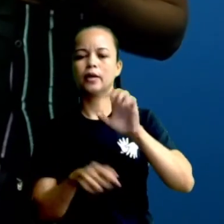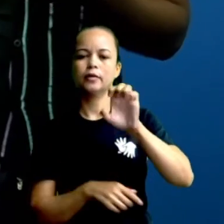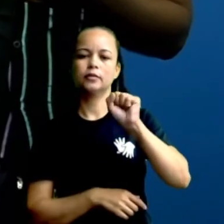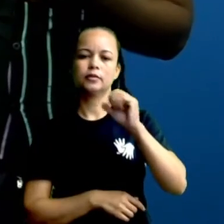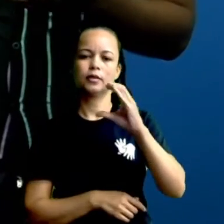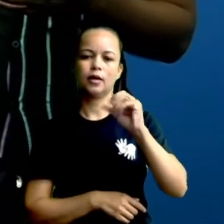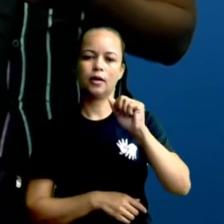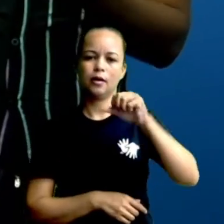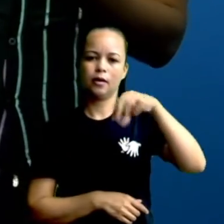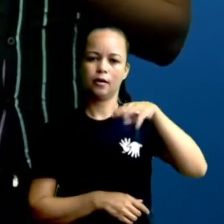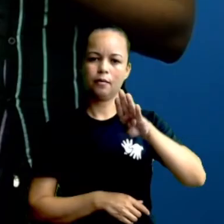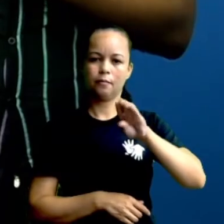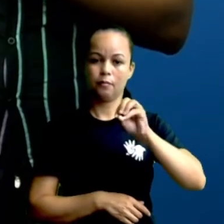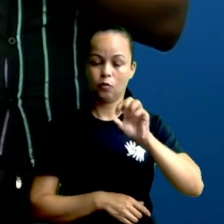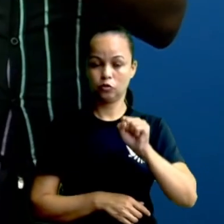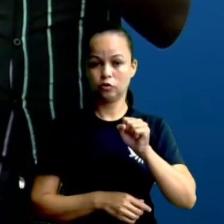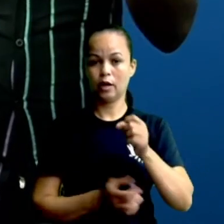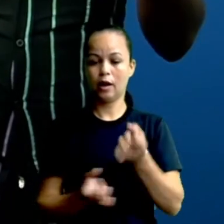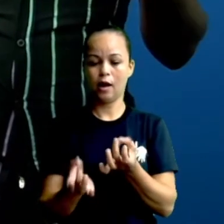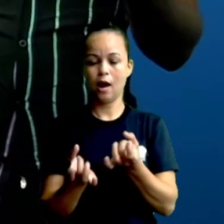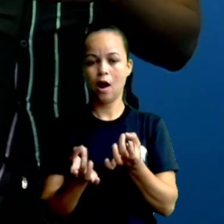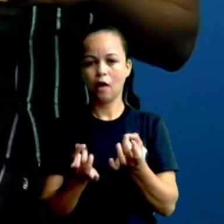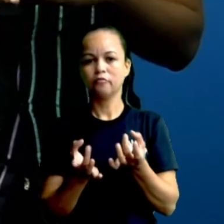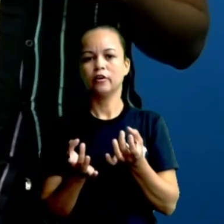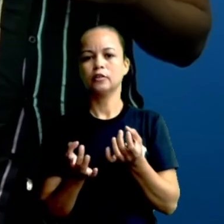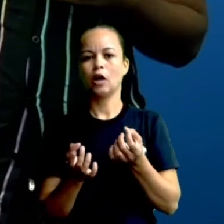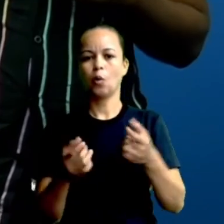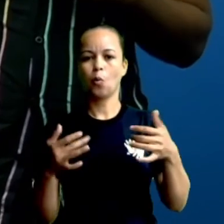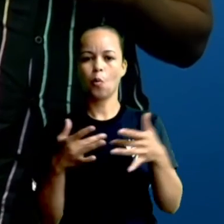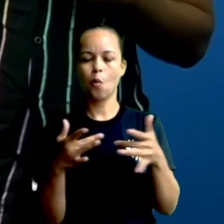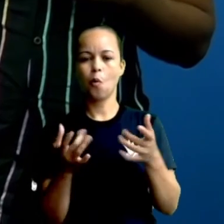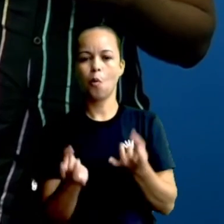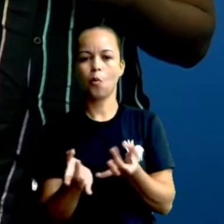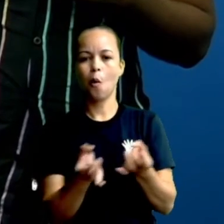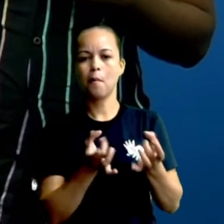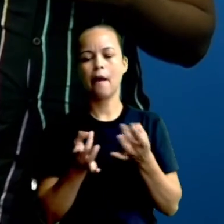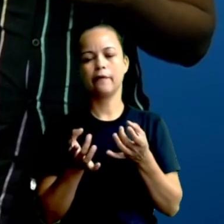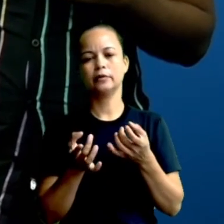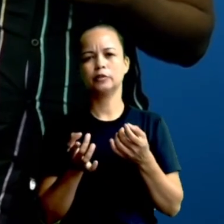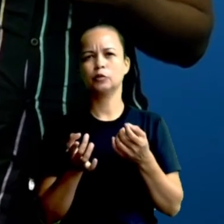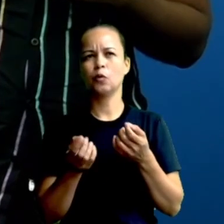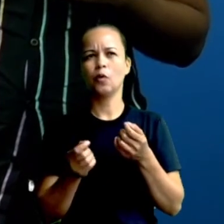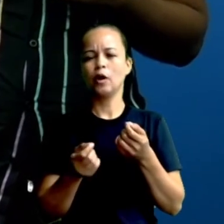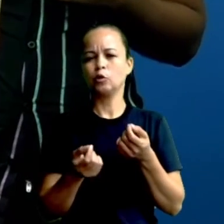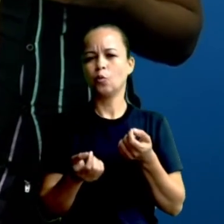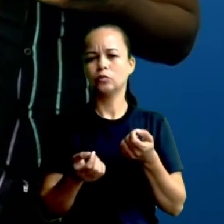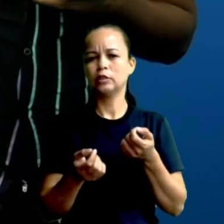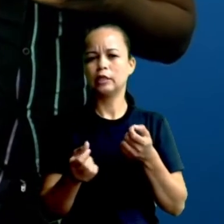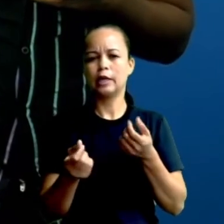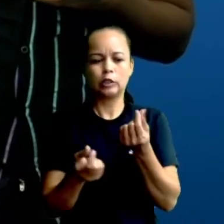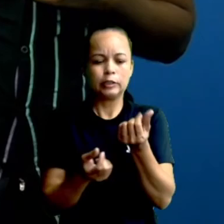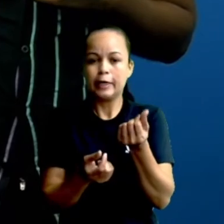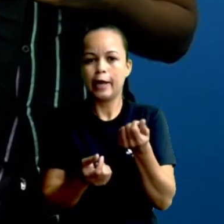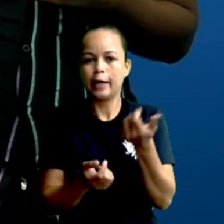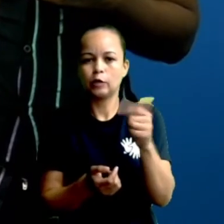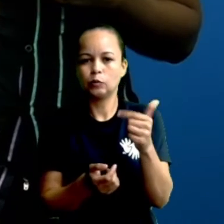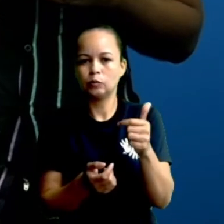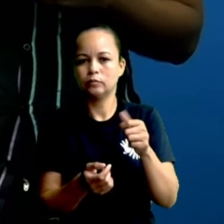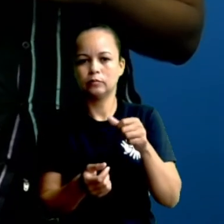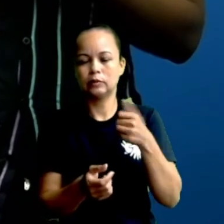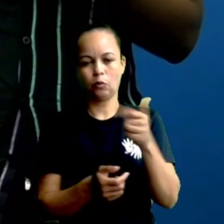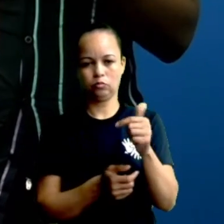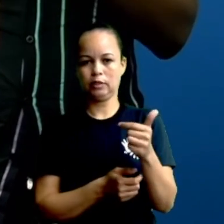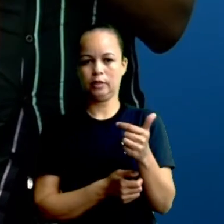de comércio. O que é isso? A troca de um produto pelo outro. Não acontece a troca monetária, não existe dinheiro no